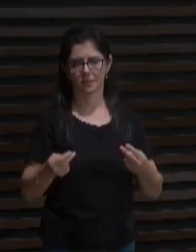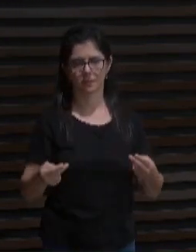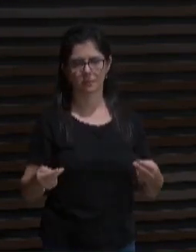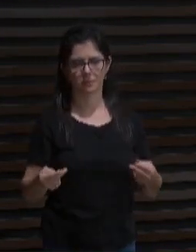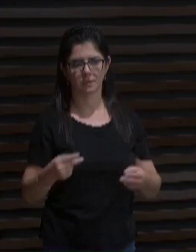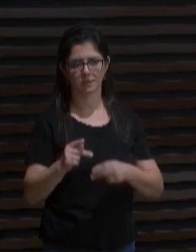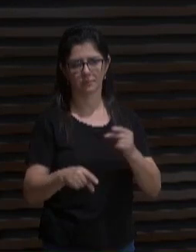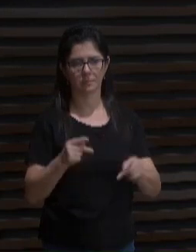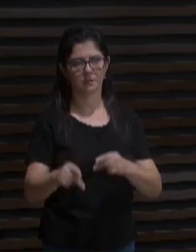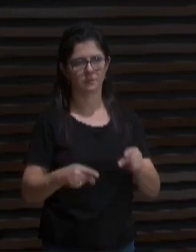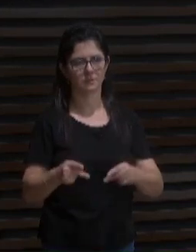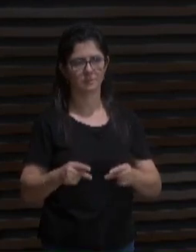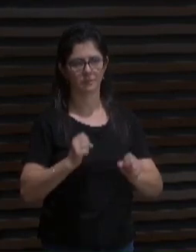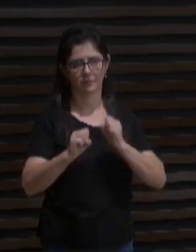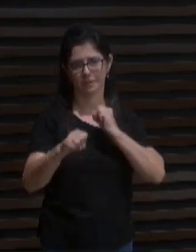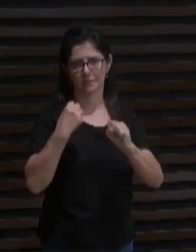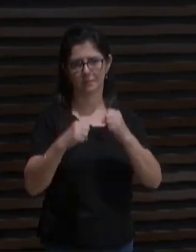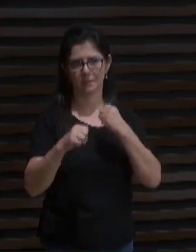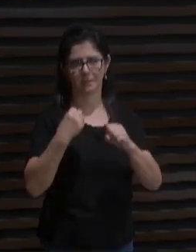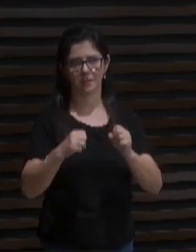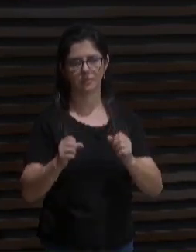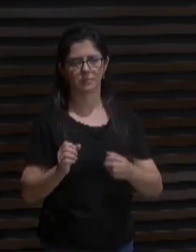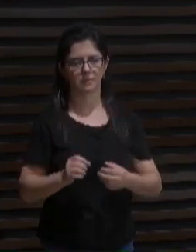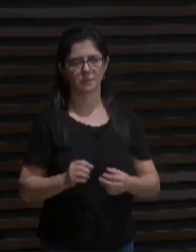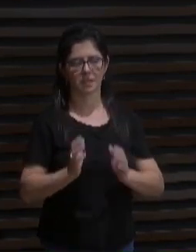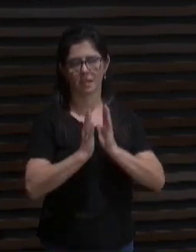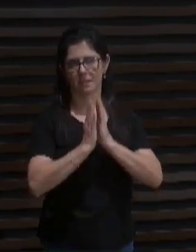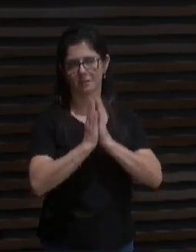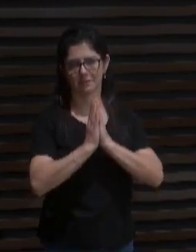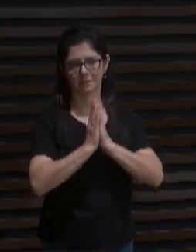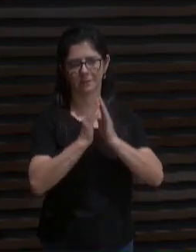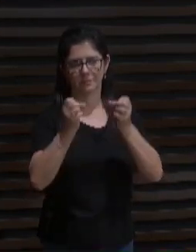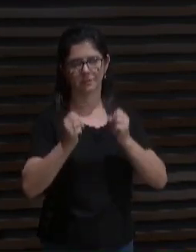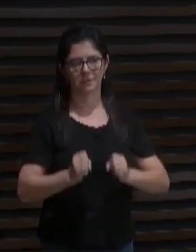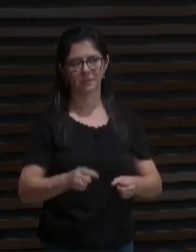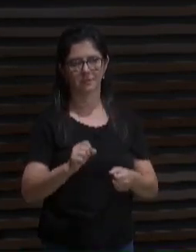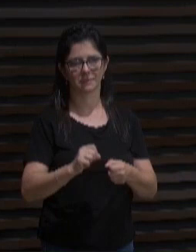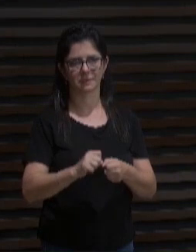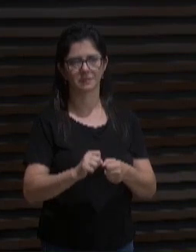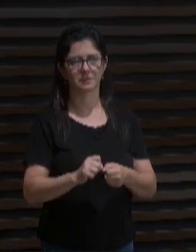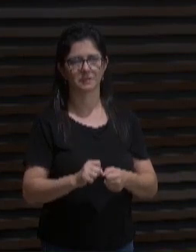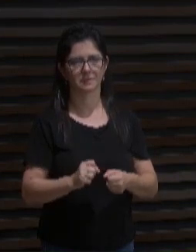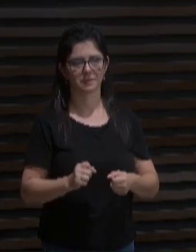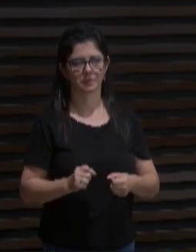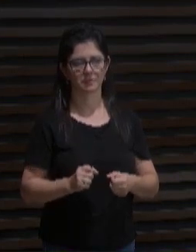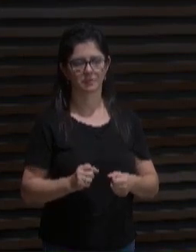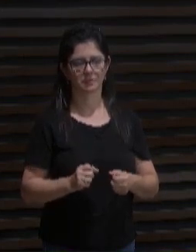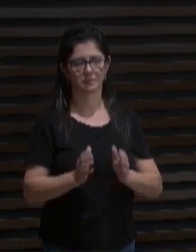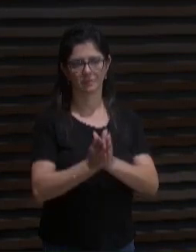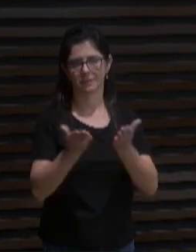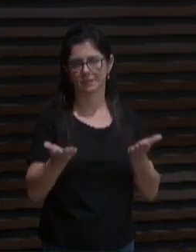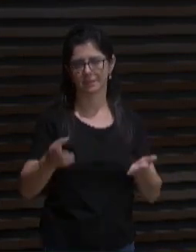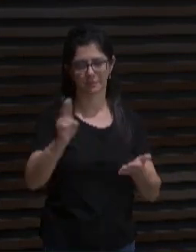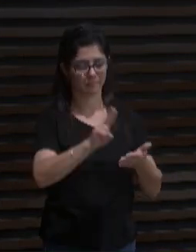eles são excelentes orações que podemos dirigir a Deus. Quando examinamos as Escrituras e meditamos em